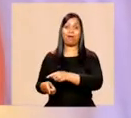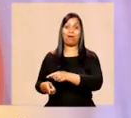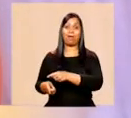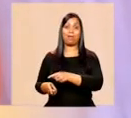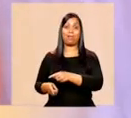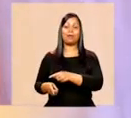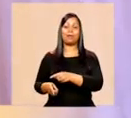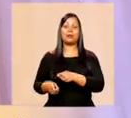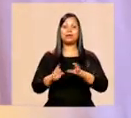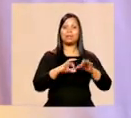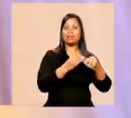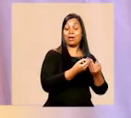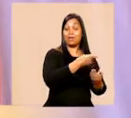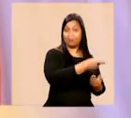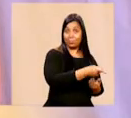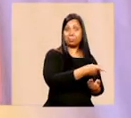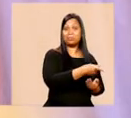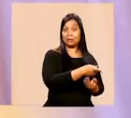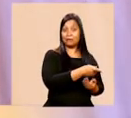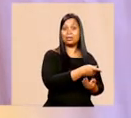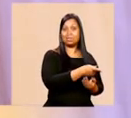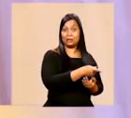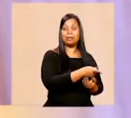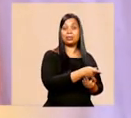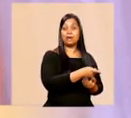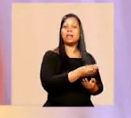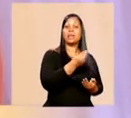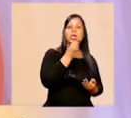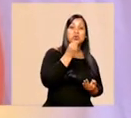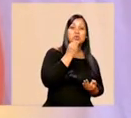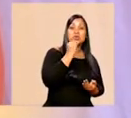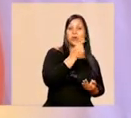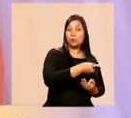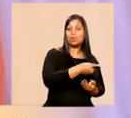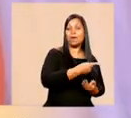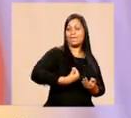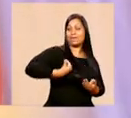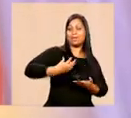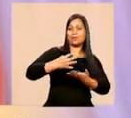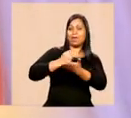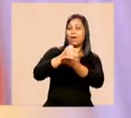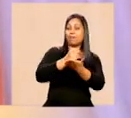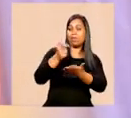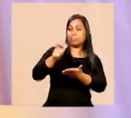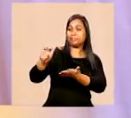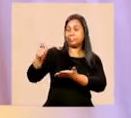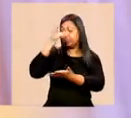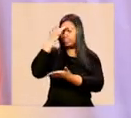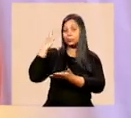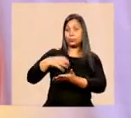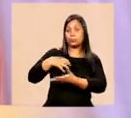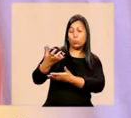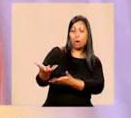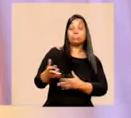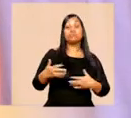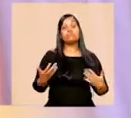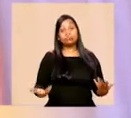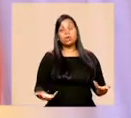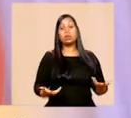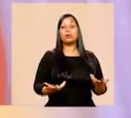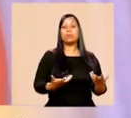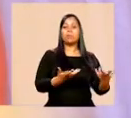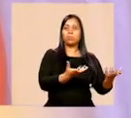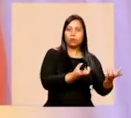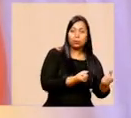que estar falecido. E a família, nesse momento, que tem essa oportunidade aí de salvar realmente a vida de outras pessoas. Então, eu acredito